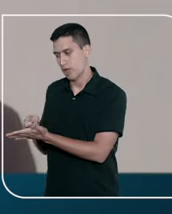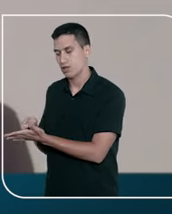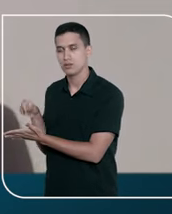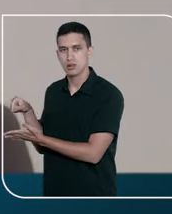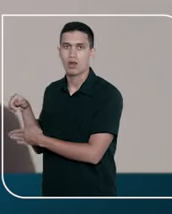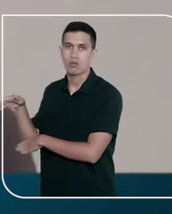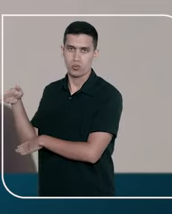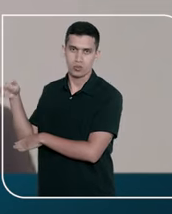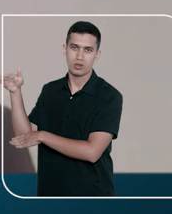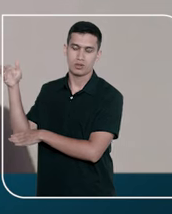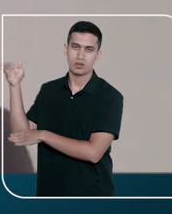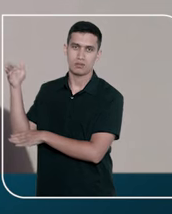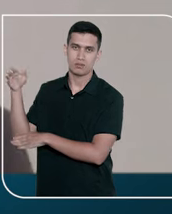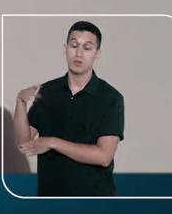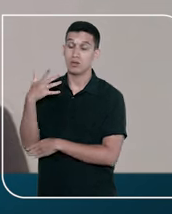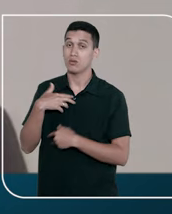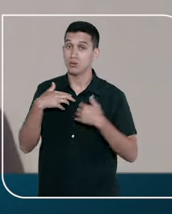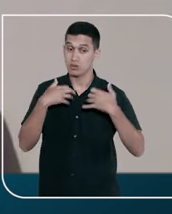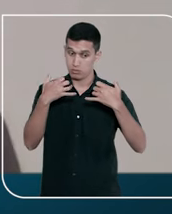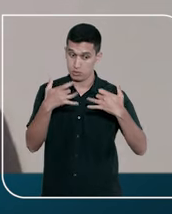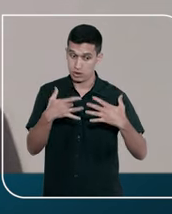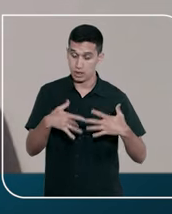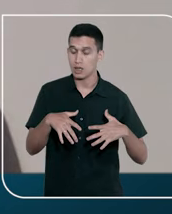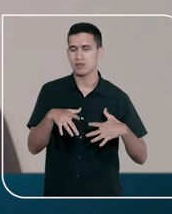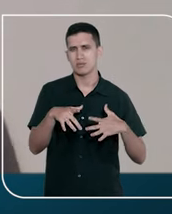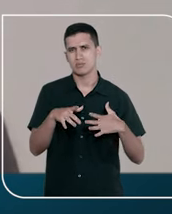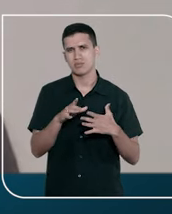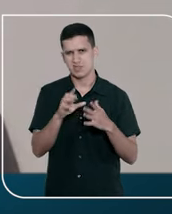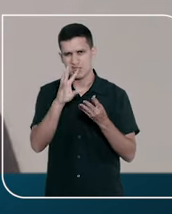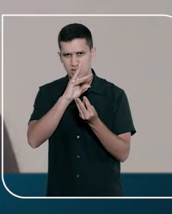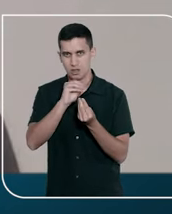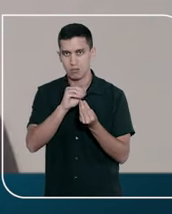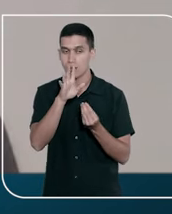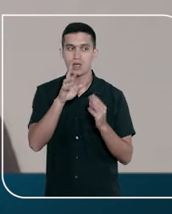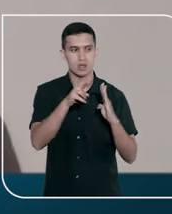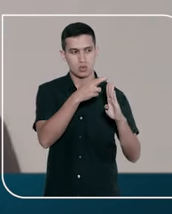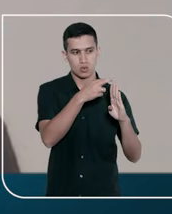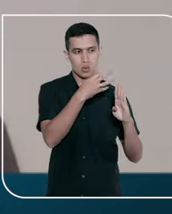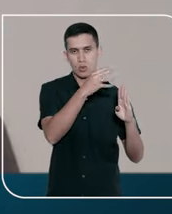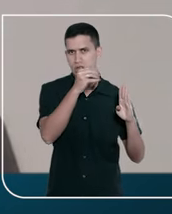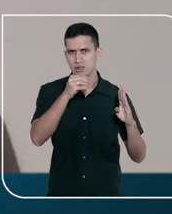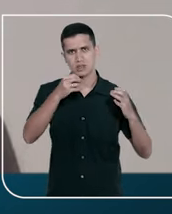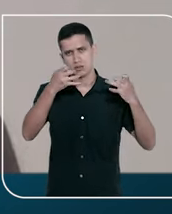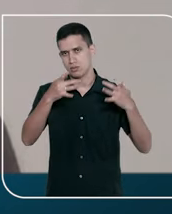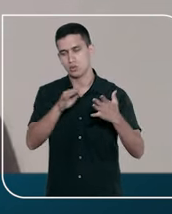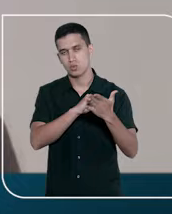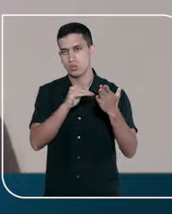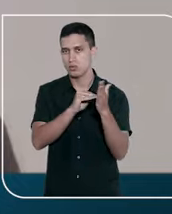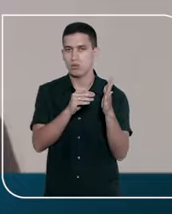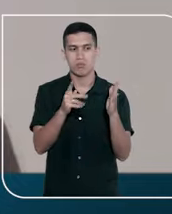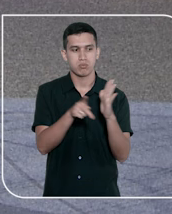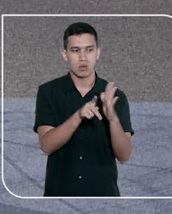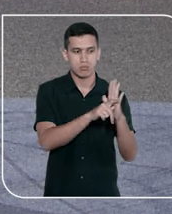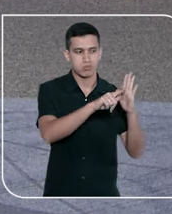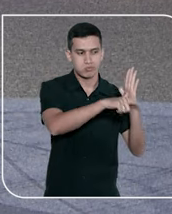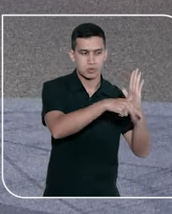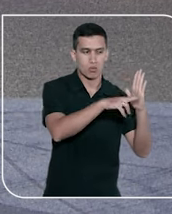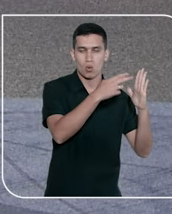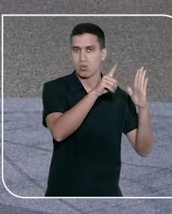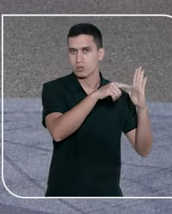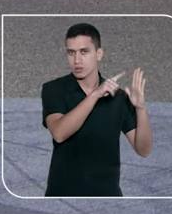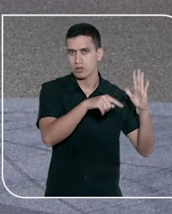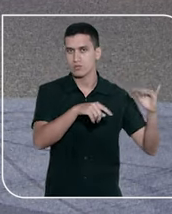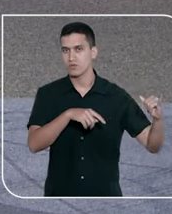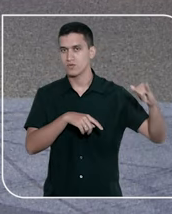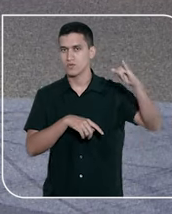Claramente e detalhadamente, a Resolução 400 prevê todos os direitos dos passageiros nessas circunstâncias de atraso e cancelamento de voo. Dr.